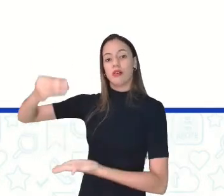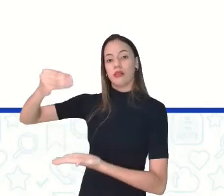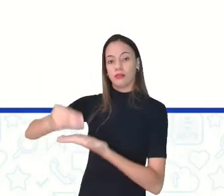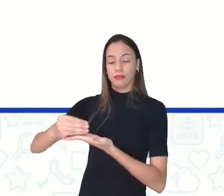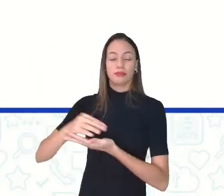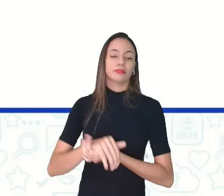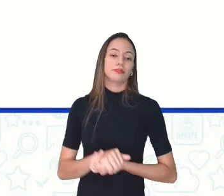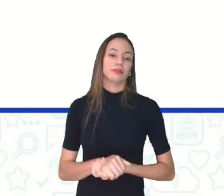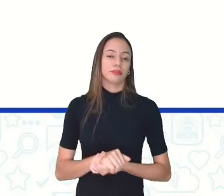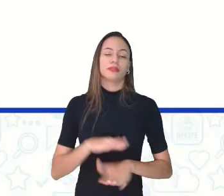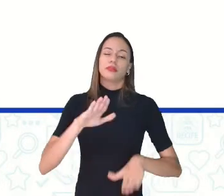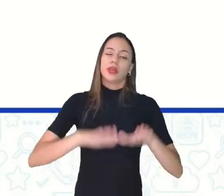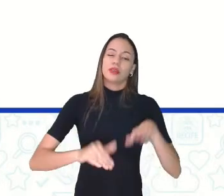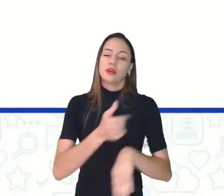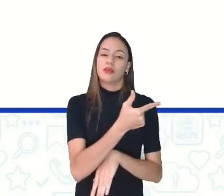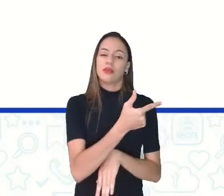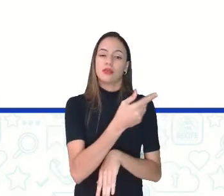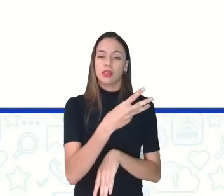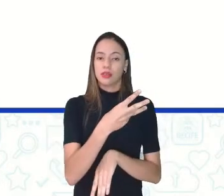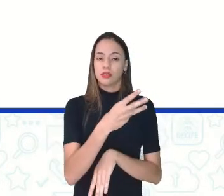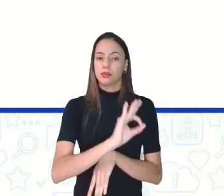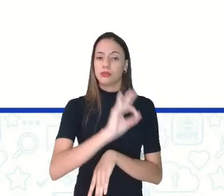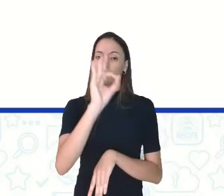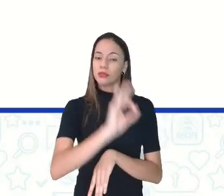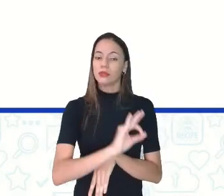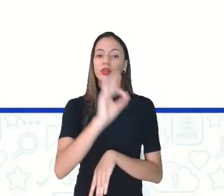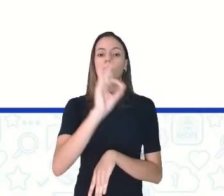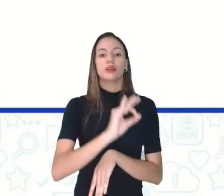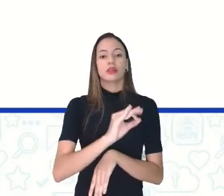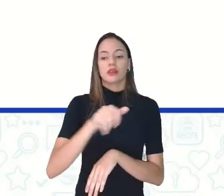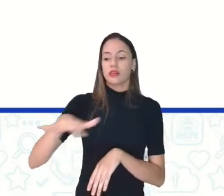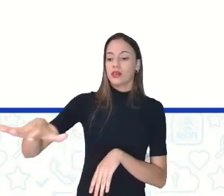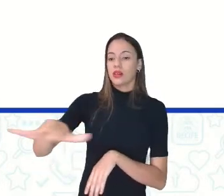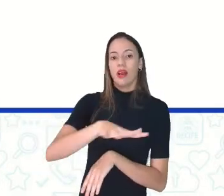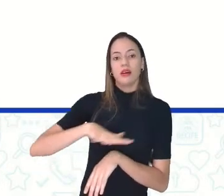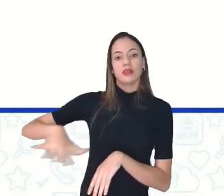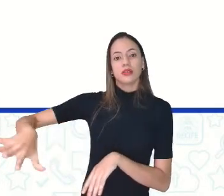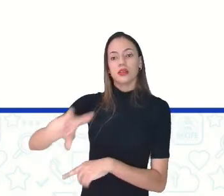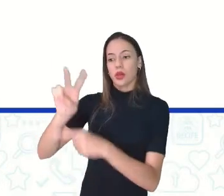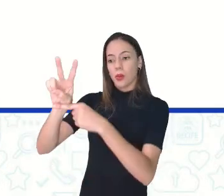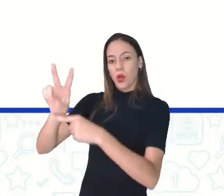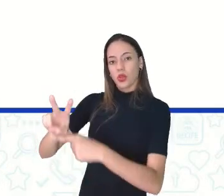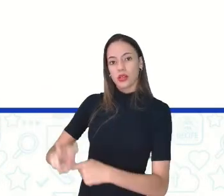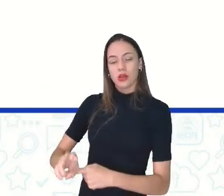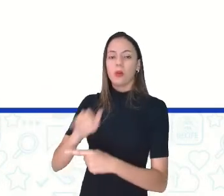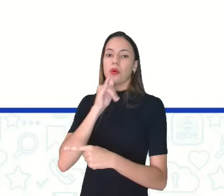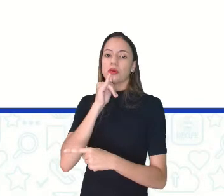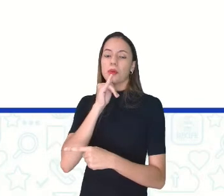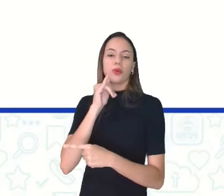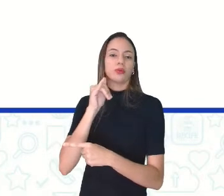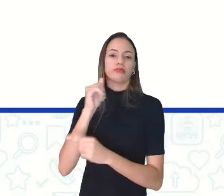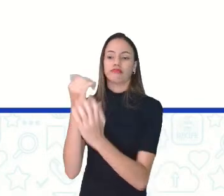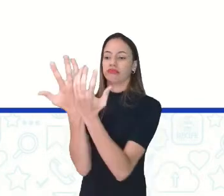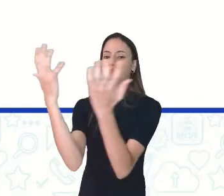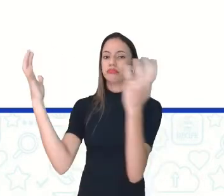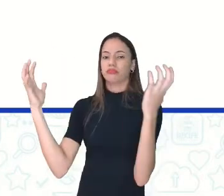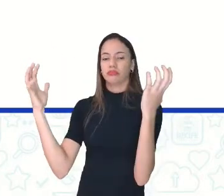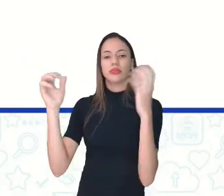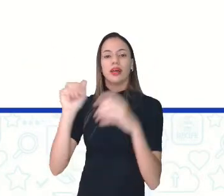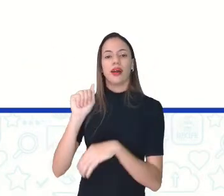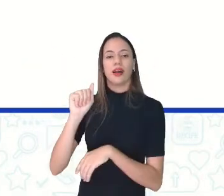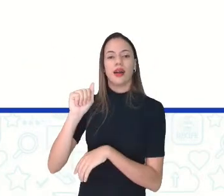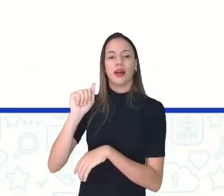e cerca de 23% em áreas de proteção ambiental, ou seja, em APAs, né? São